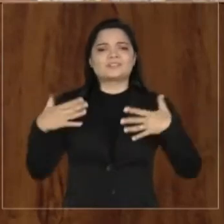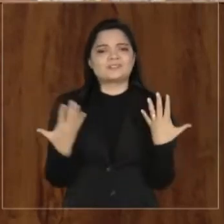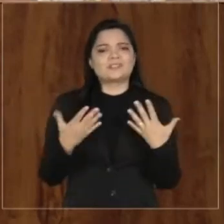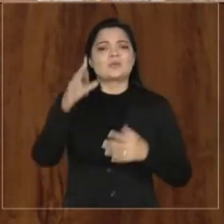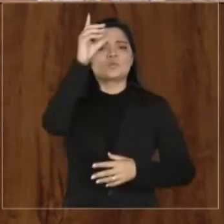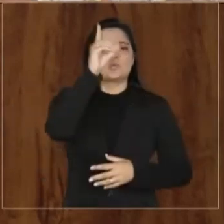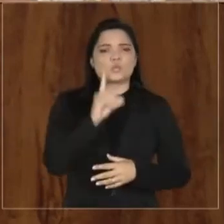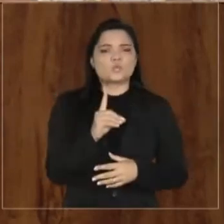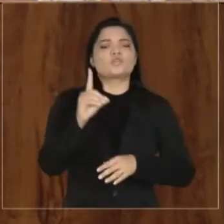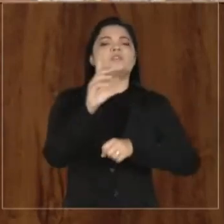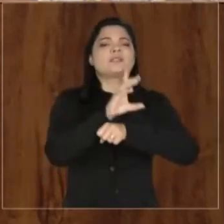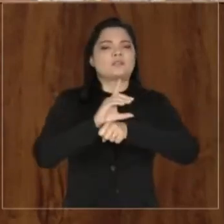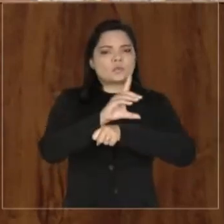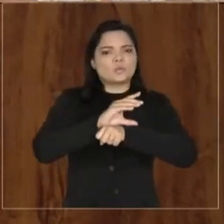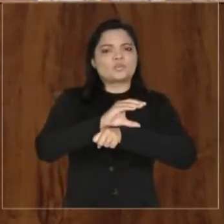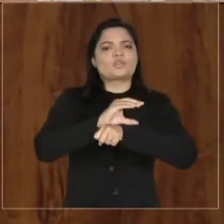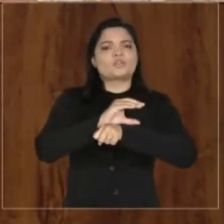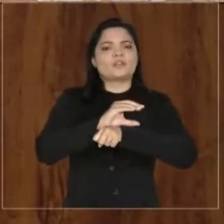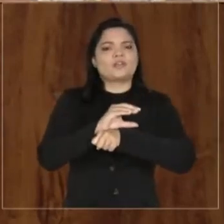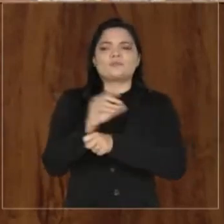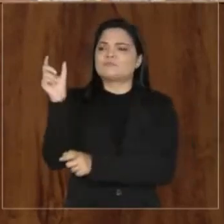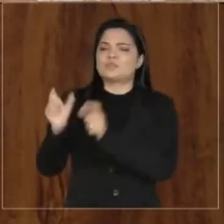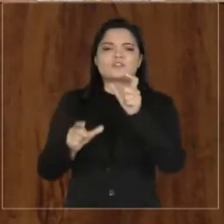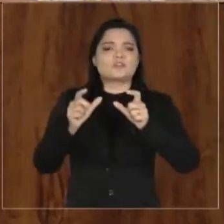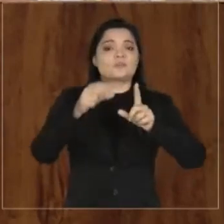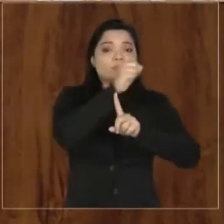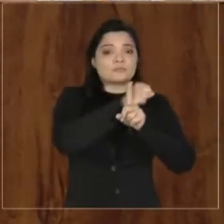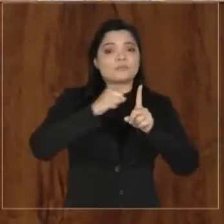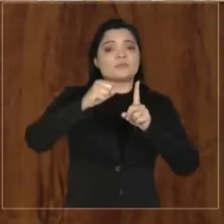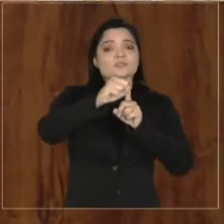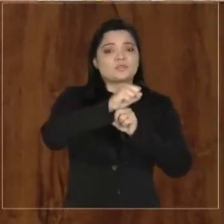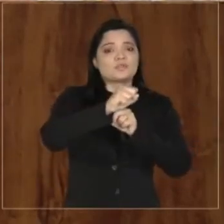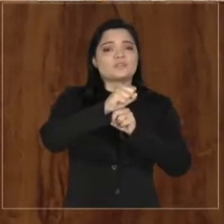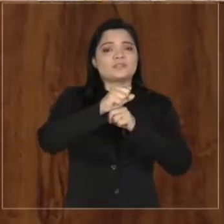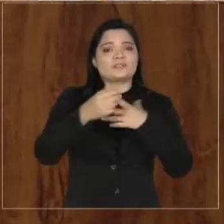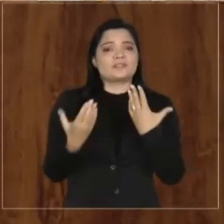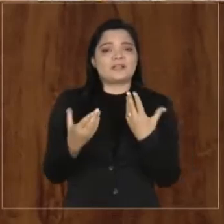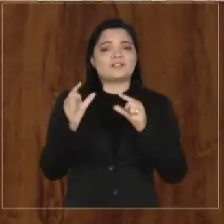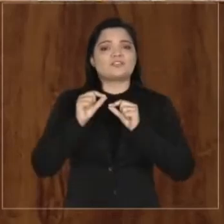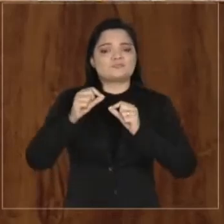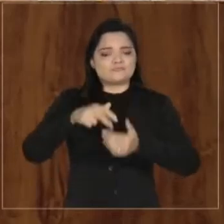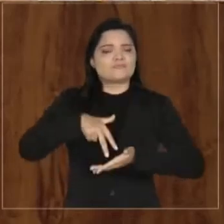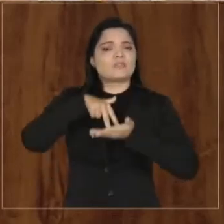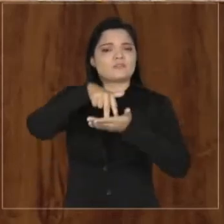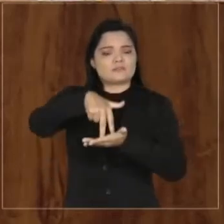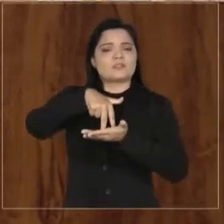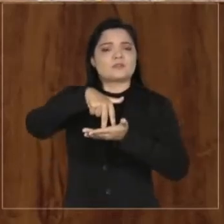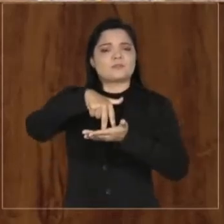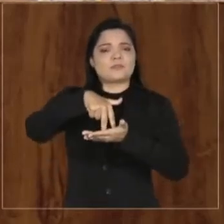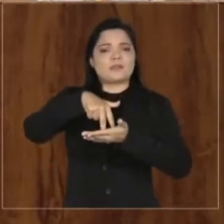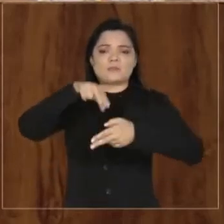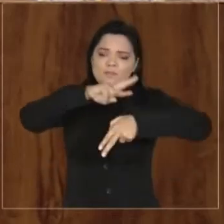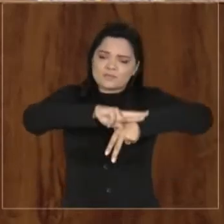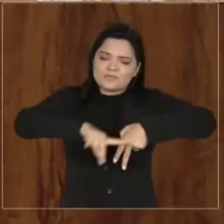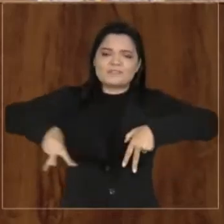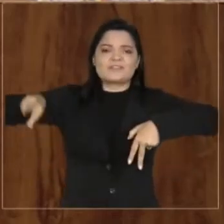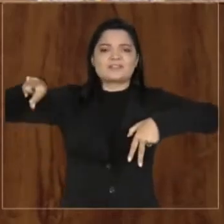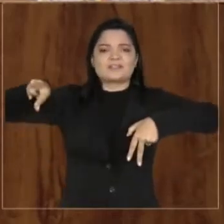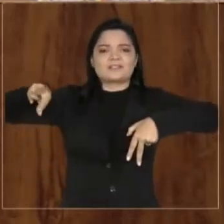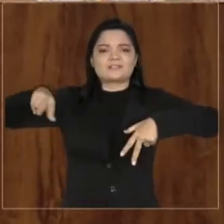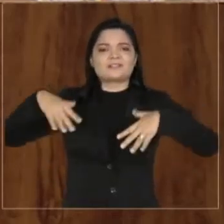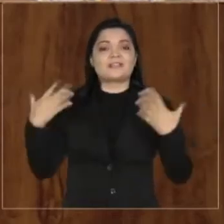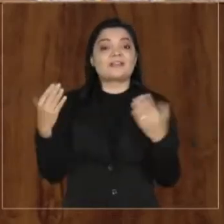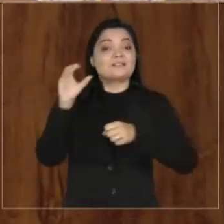um direito constitucional de todo mundo. Nós somos uma sociedade que a Constituição afirma como plural.